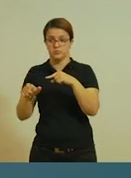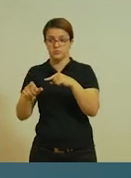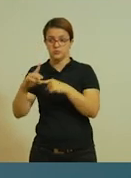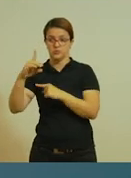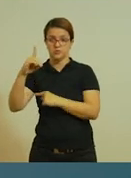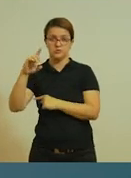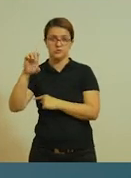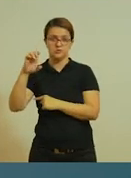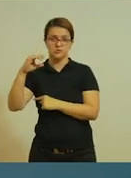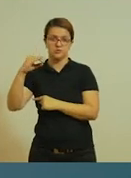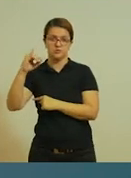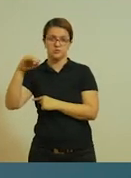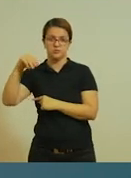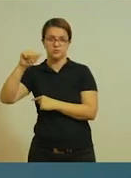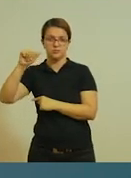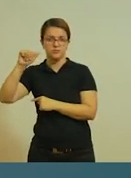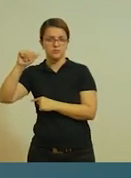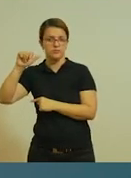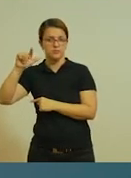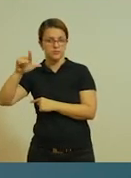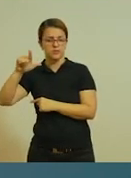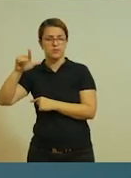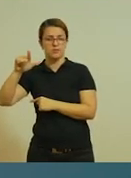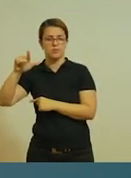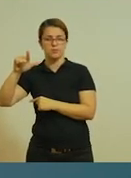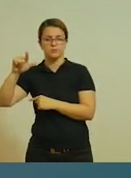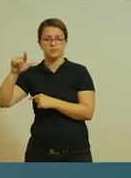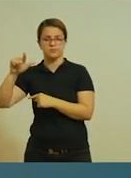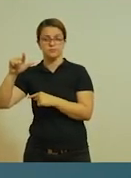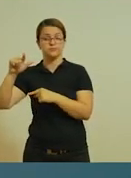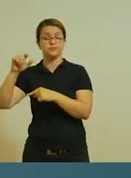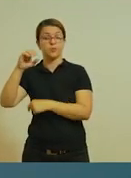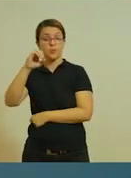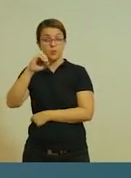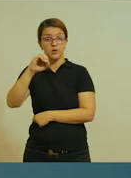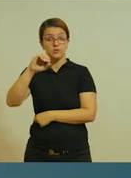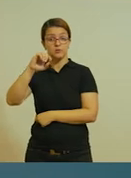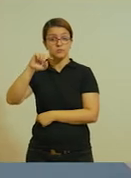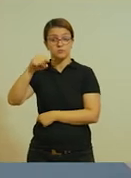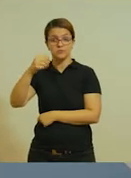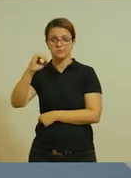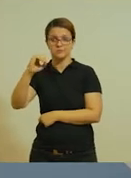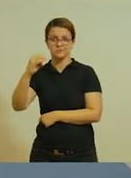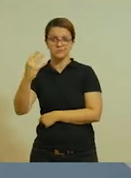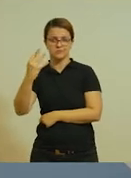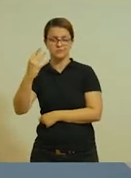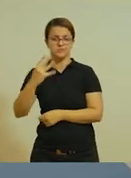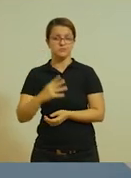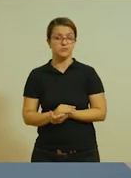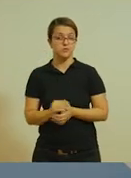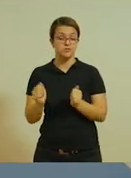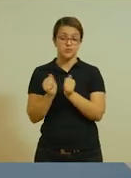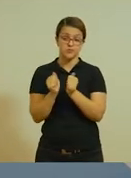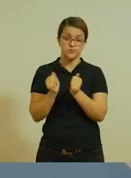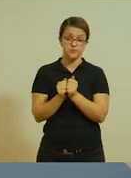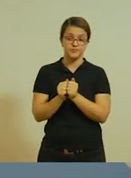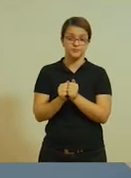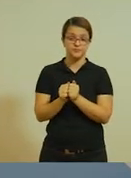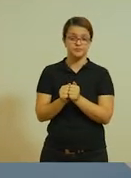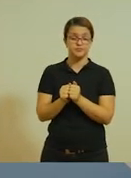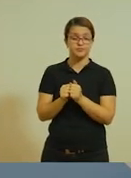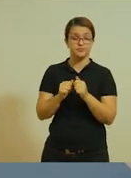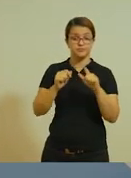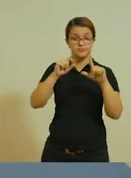na representação decimal, nós temos 4 centésimos. Agora, vamos fazer um juntos?